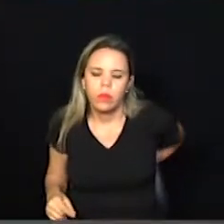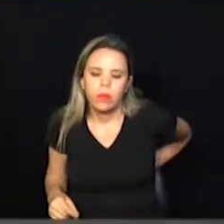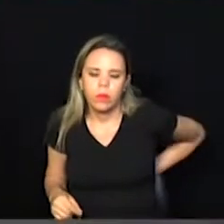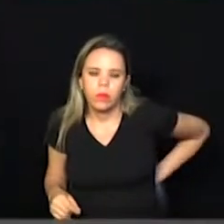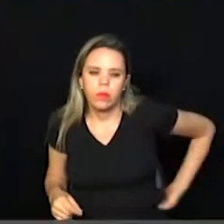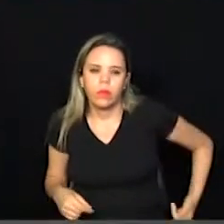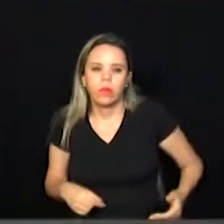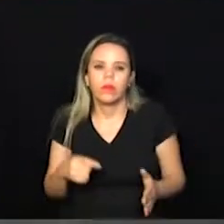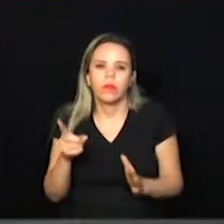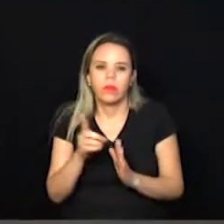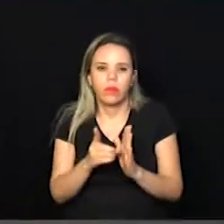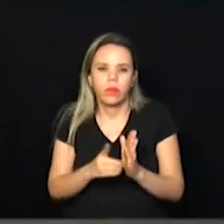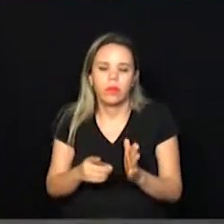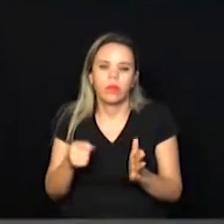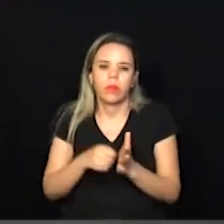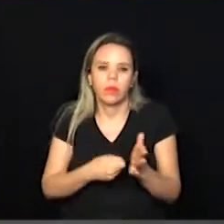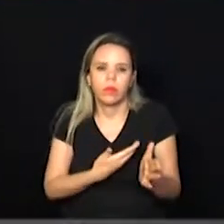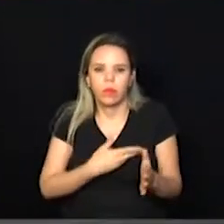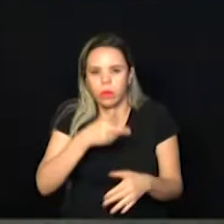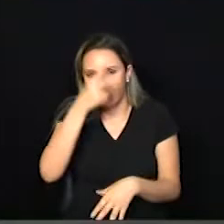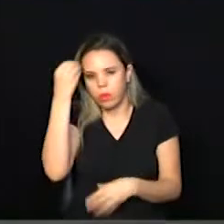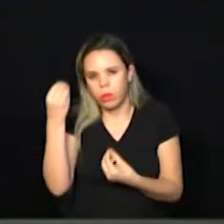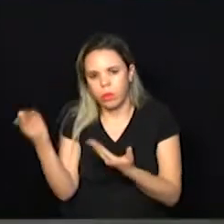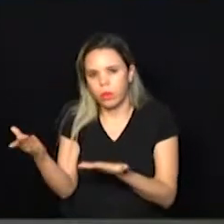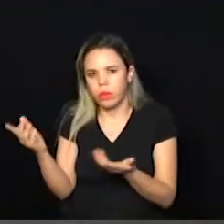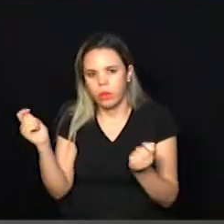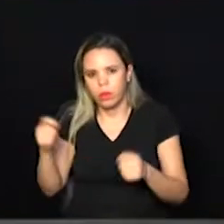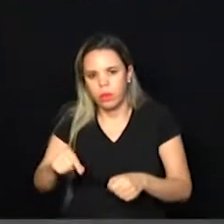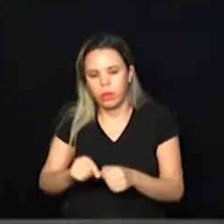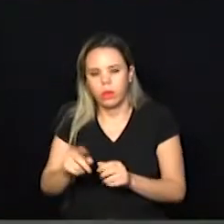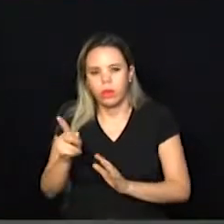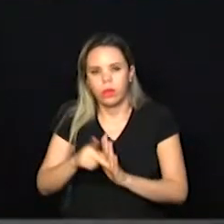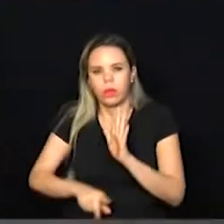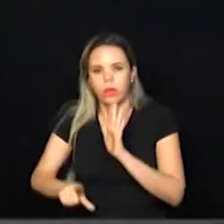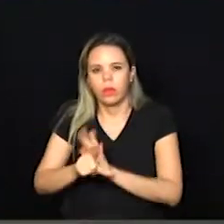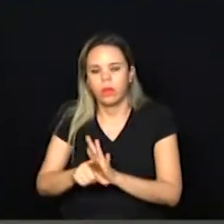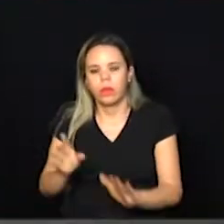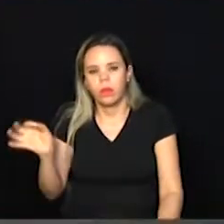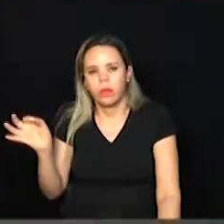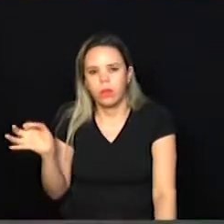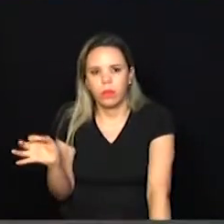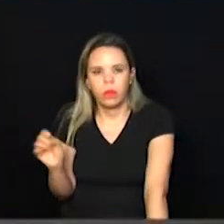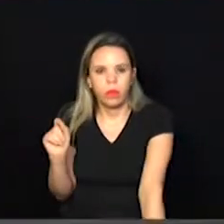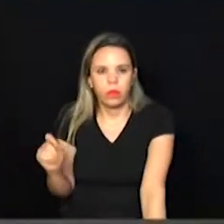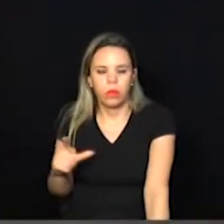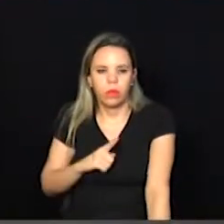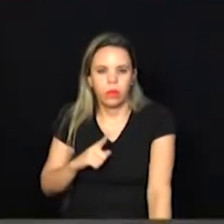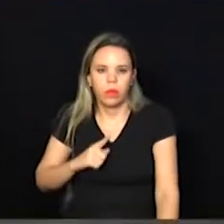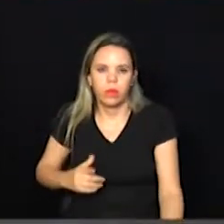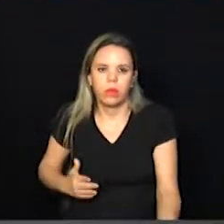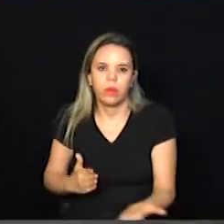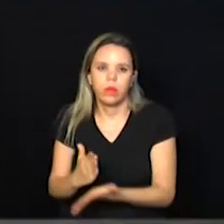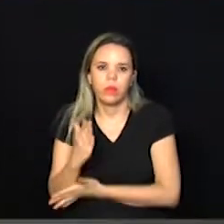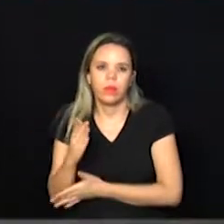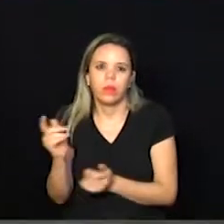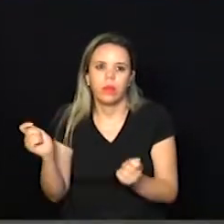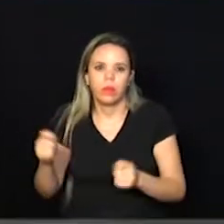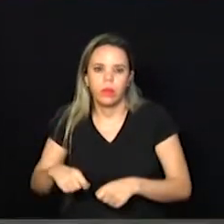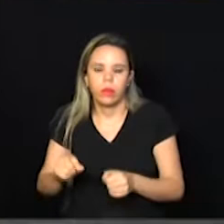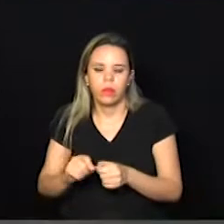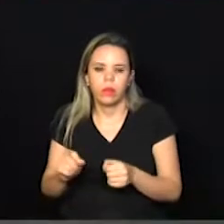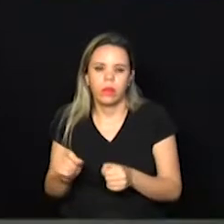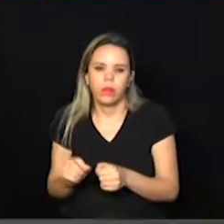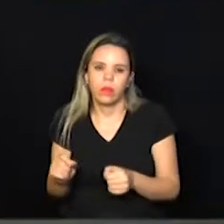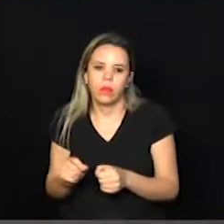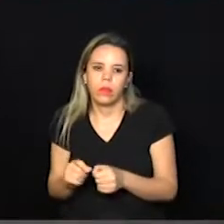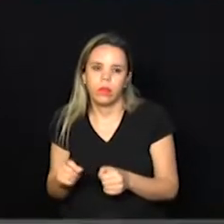Estado. Eu vou levar isso até o prefeito para que a gente possa fazer um projeto de lei, tenho certeza que terá aprovação e a gente fez